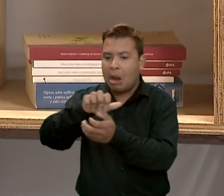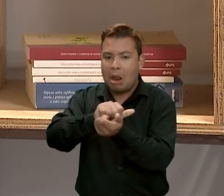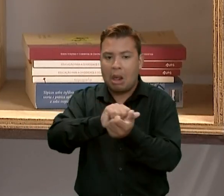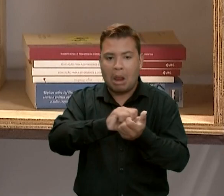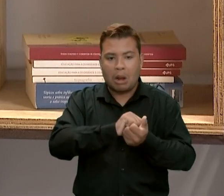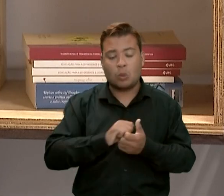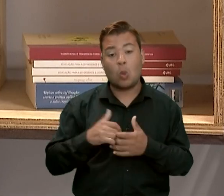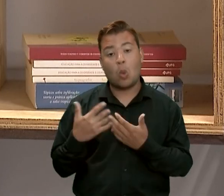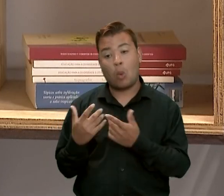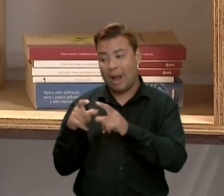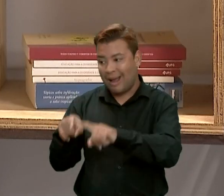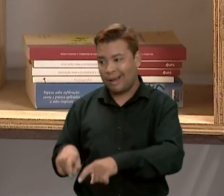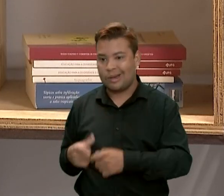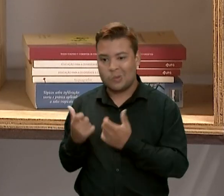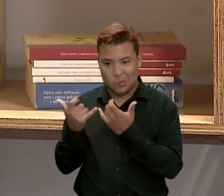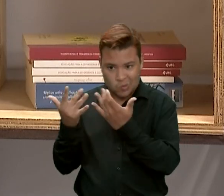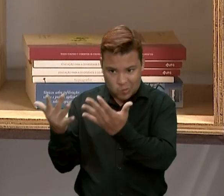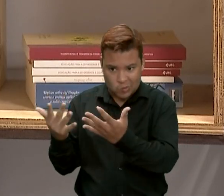agricultura. Então,